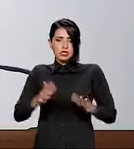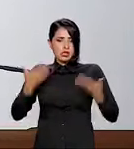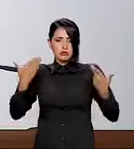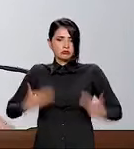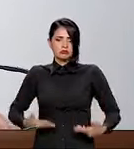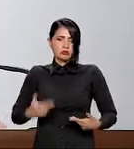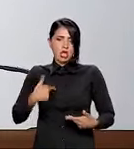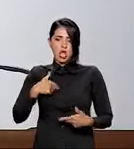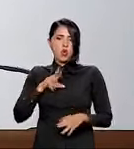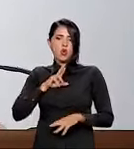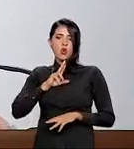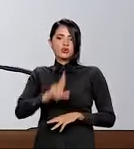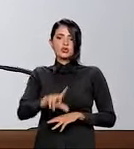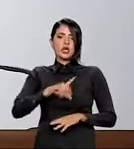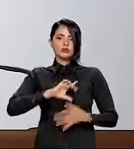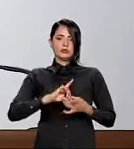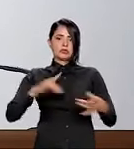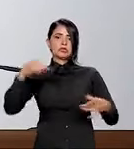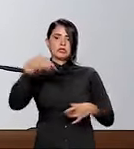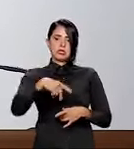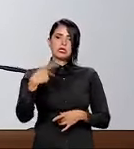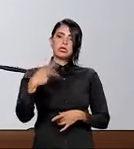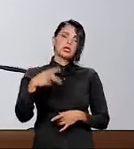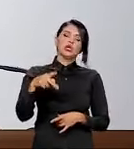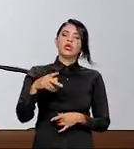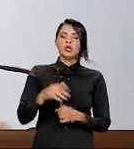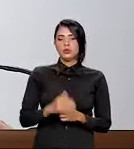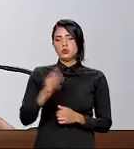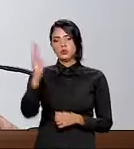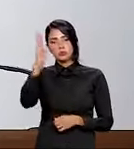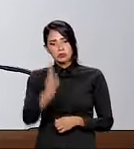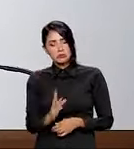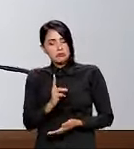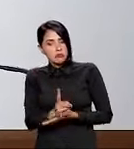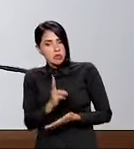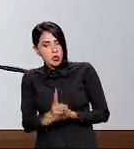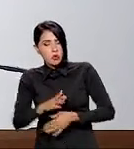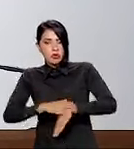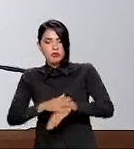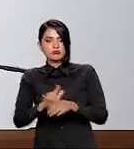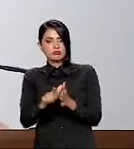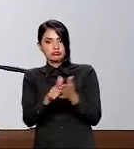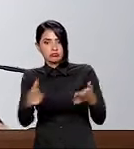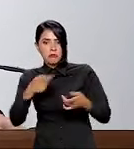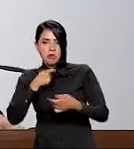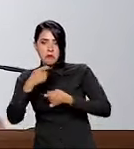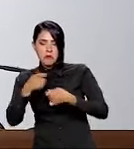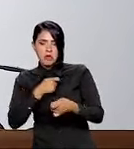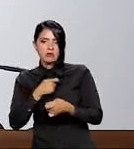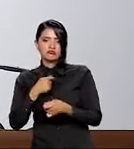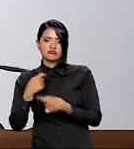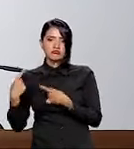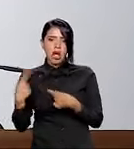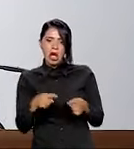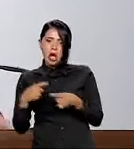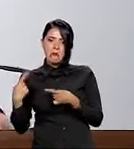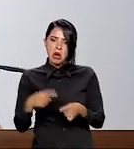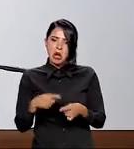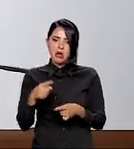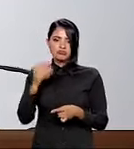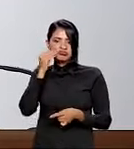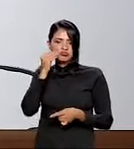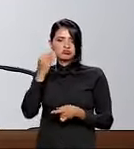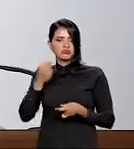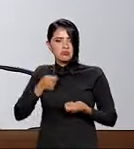sou o resultado da democracia nesse país. Mesmo quando a imprensa tentou me destruir,